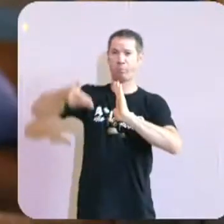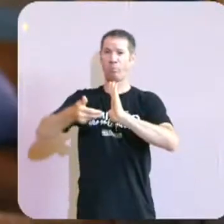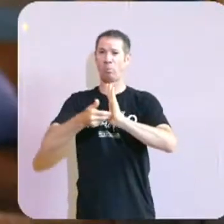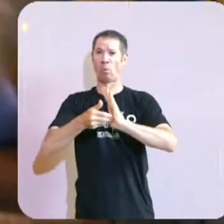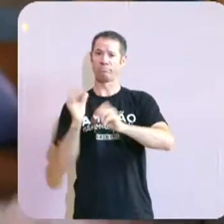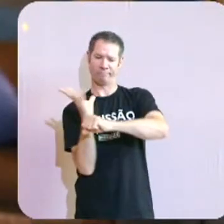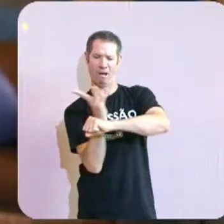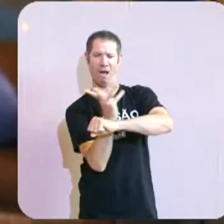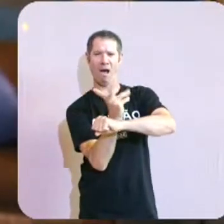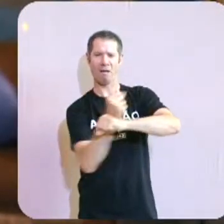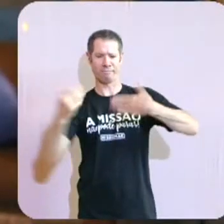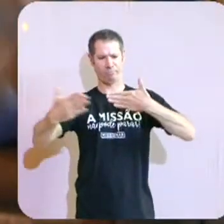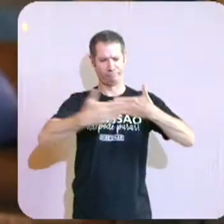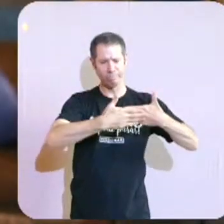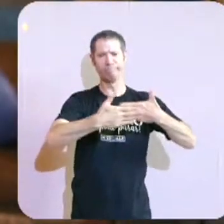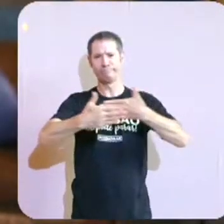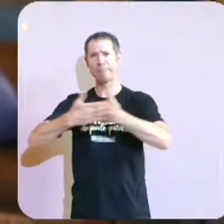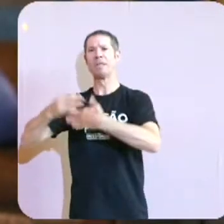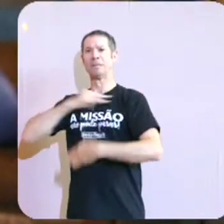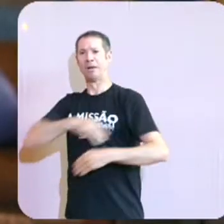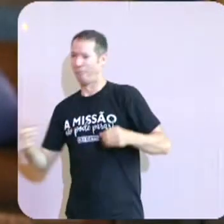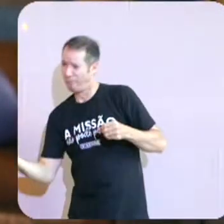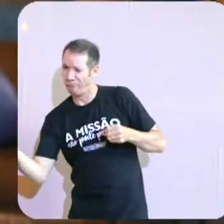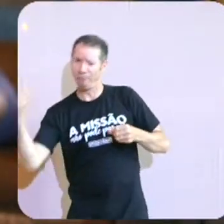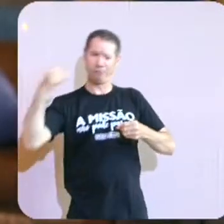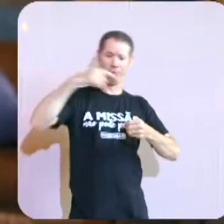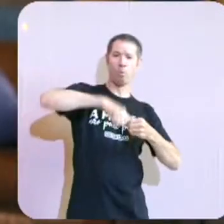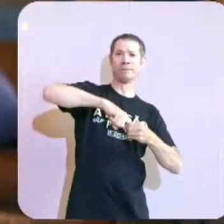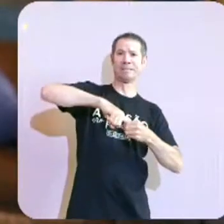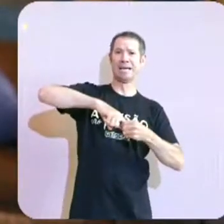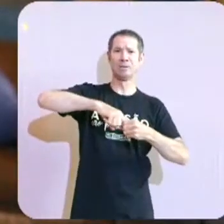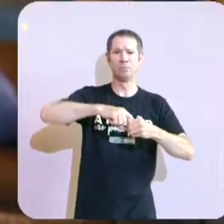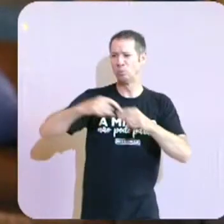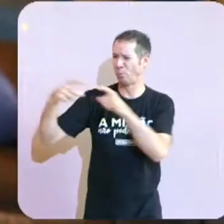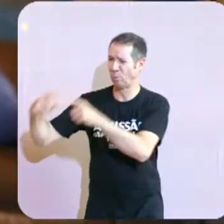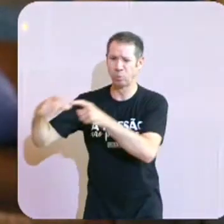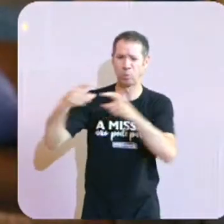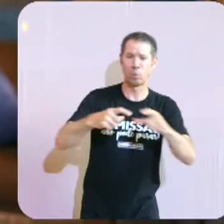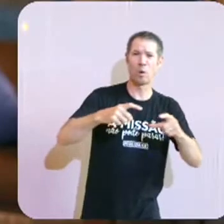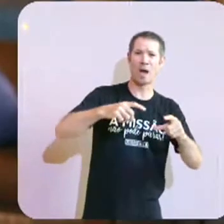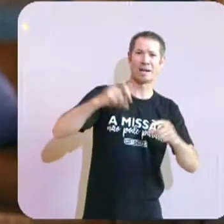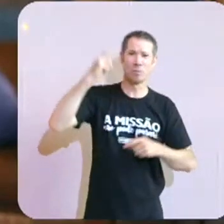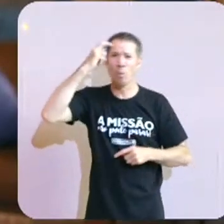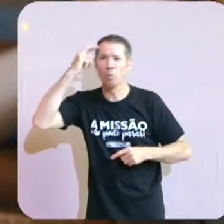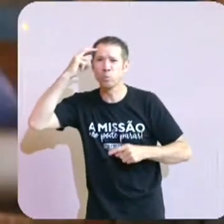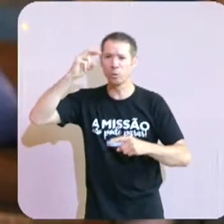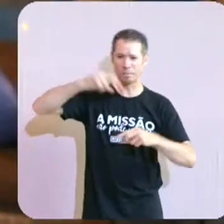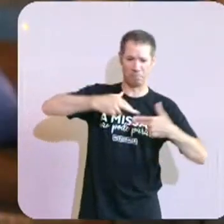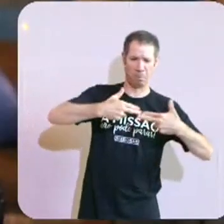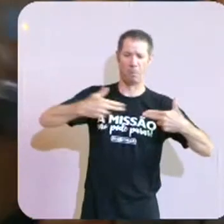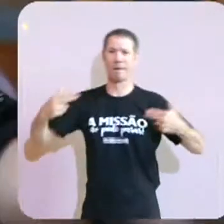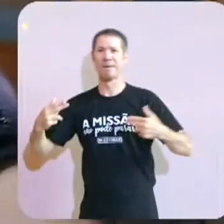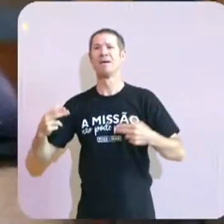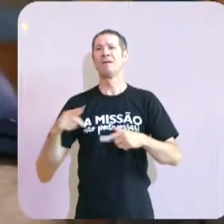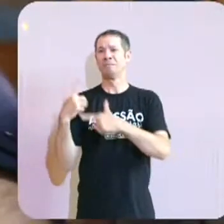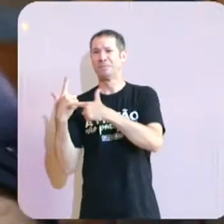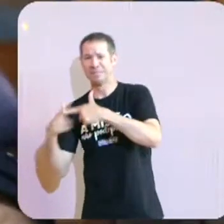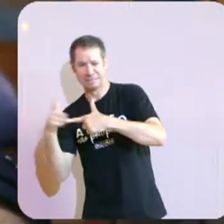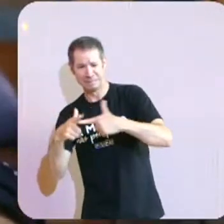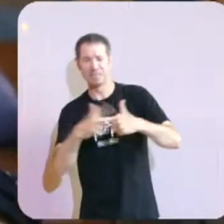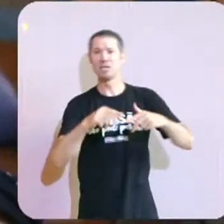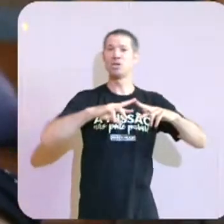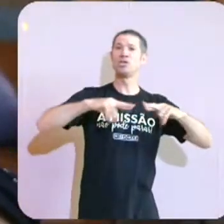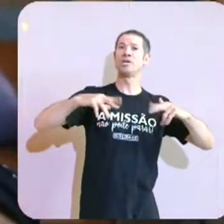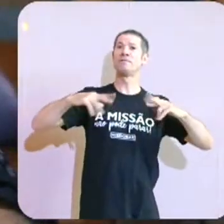as igrejas se fechando, missionários voltando do campo transcultural para as suas nações por causa de diferentes questões,